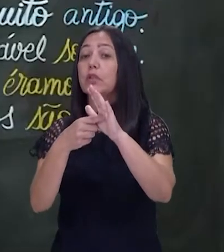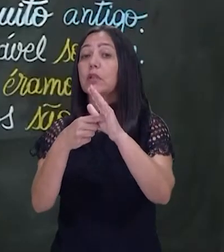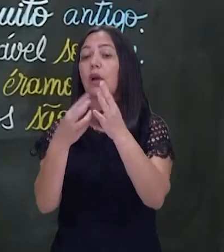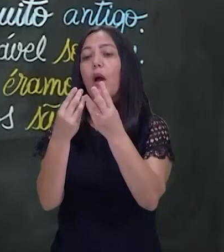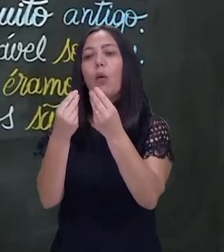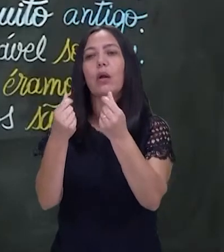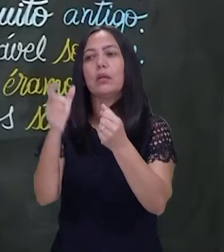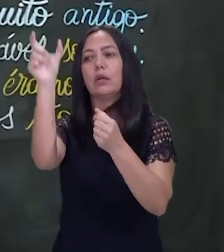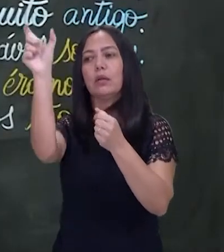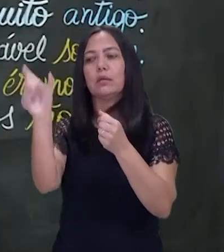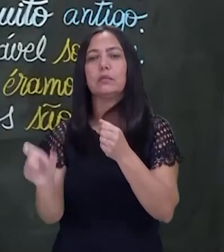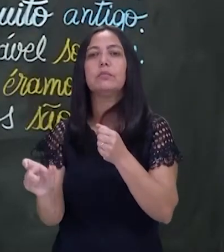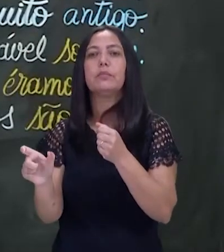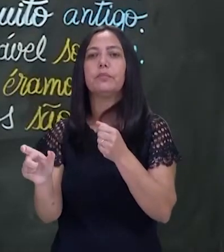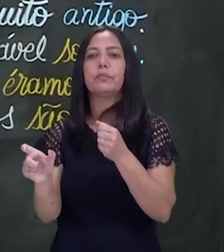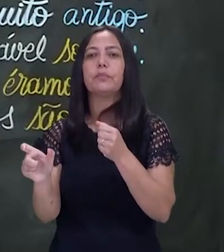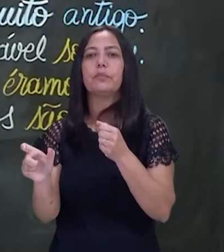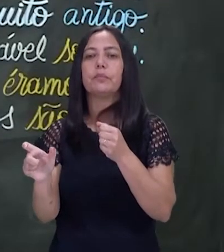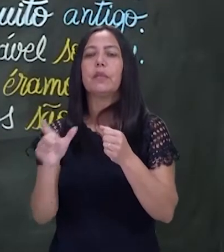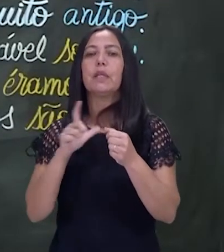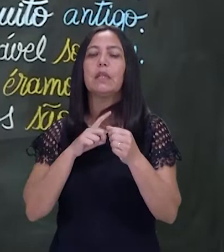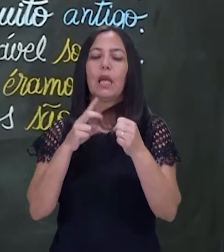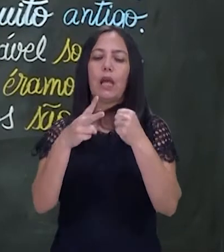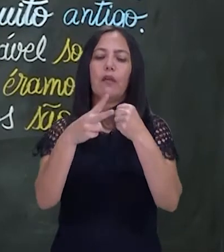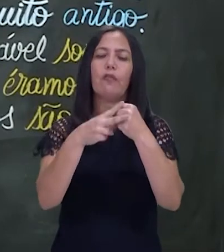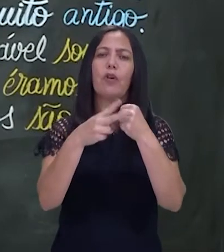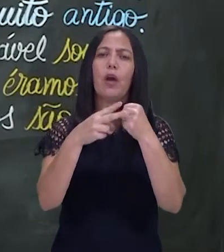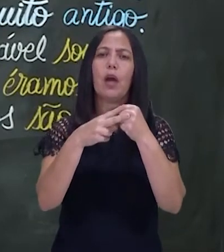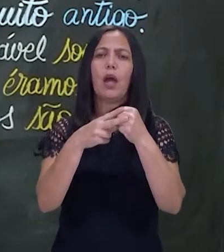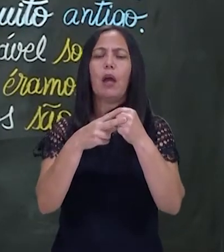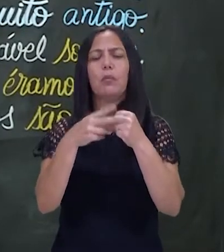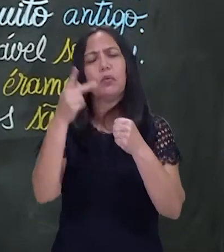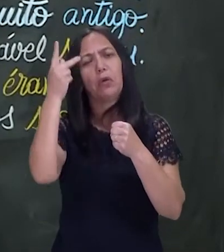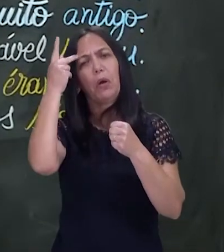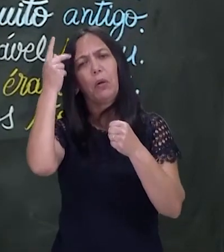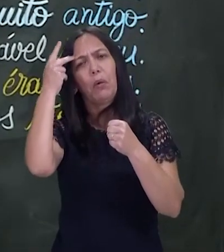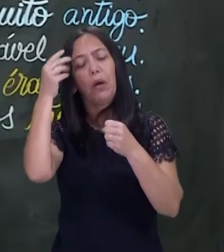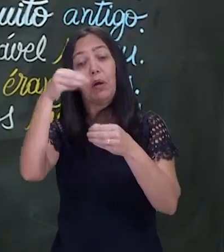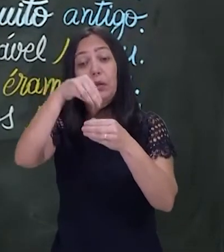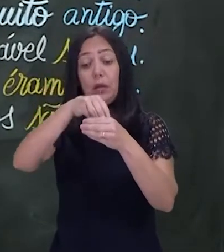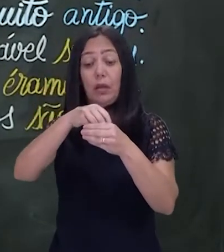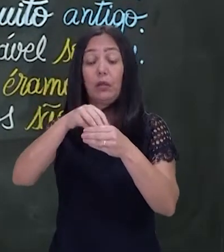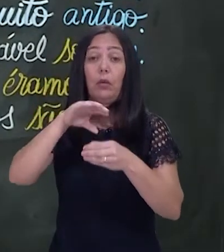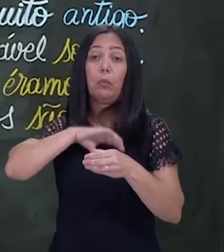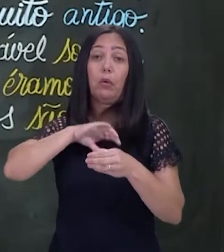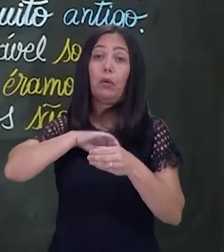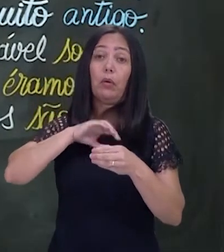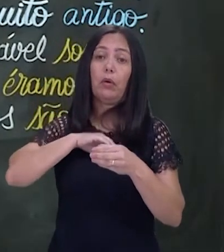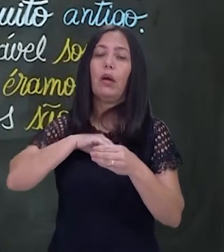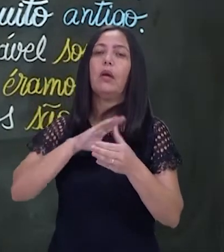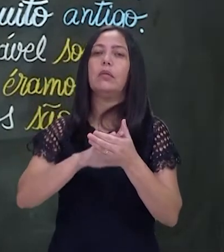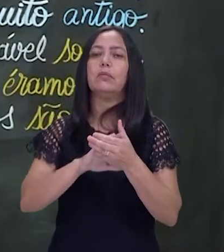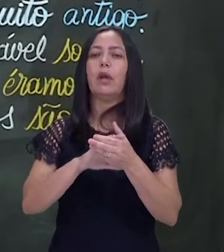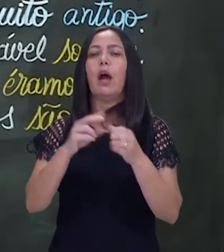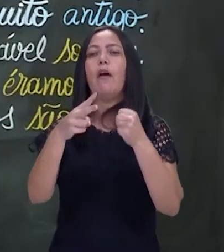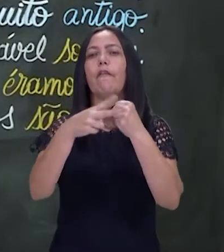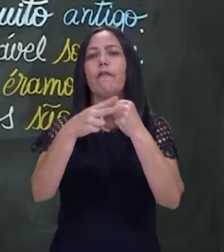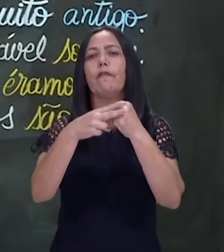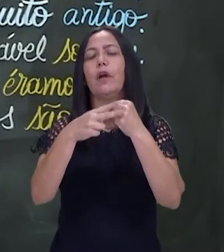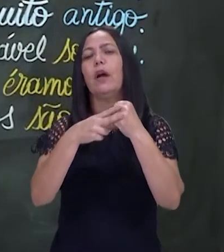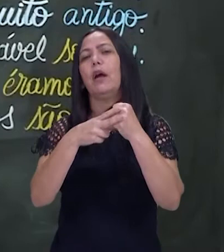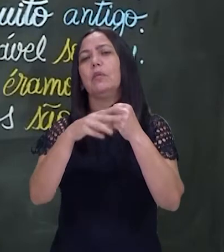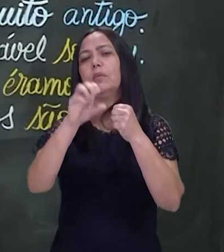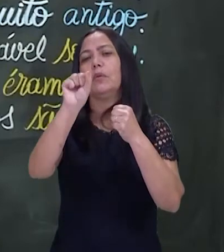verbos de ligação mais comuns na língua portuguesa são os verbos ser, estar, ficar, permanecer, tornar. São verbos que indicam,